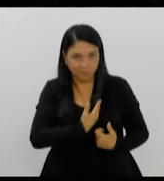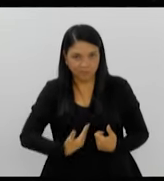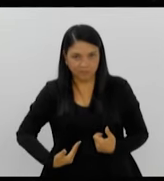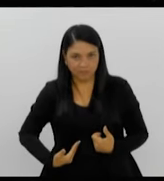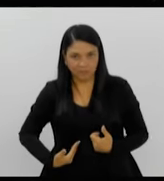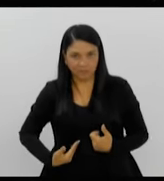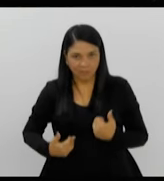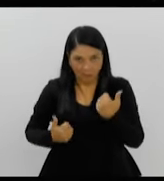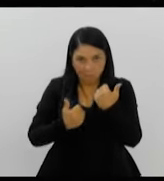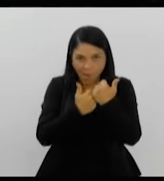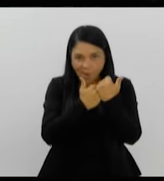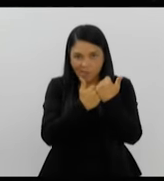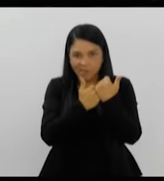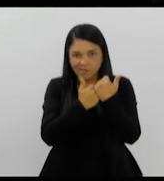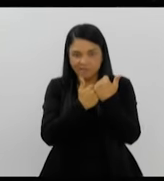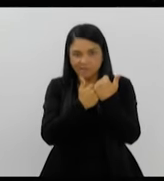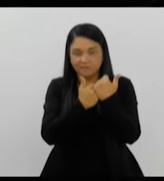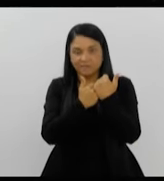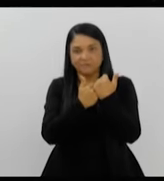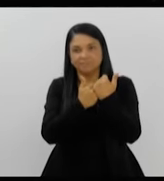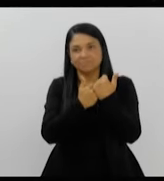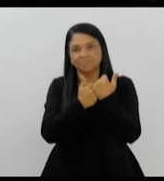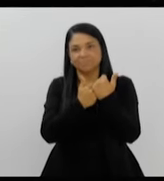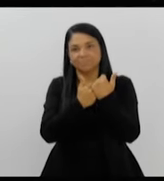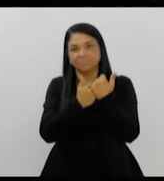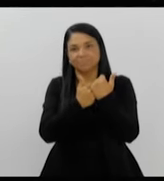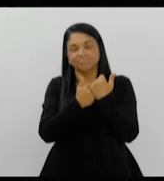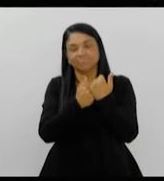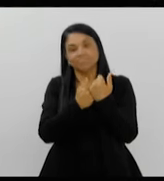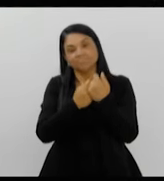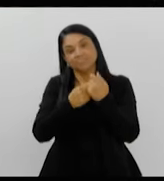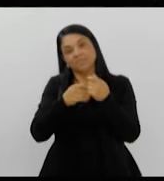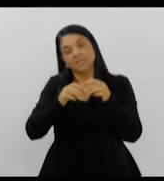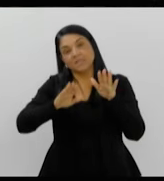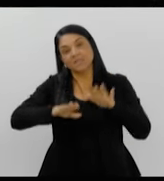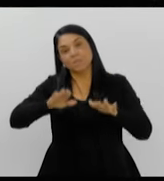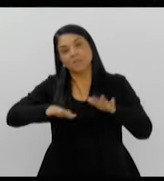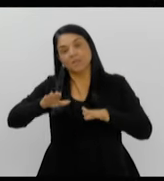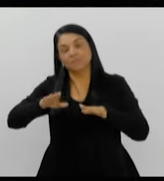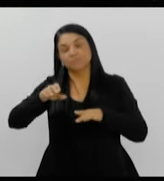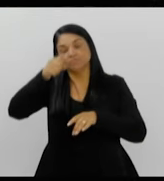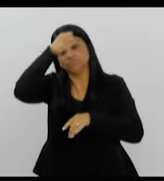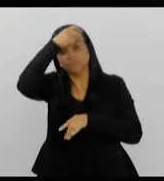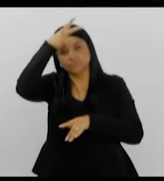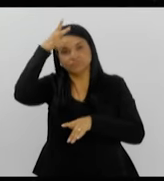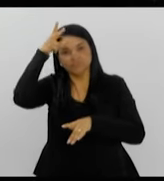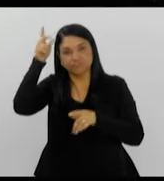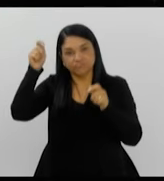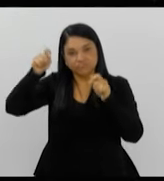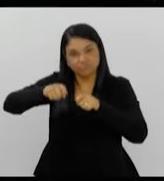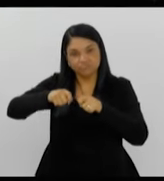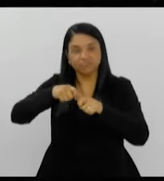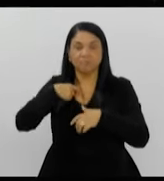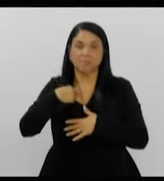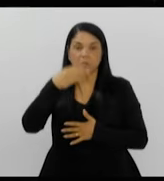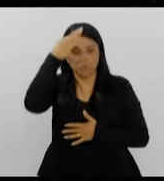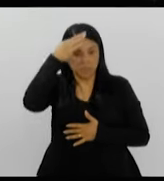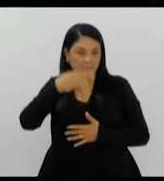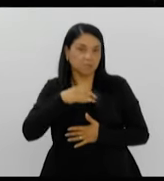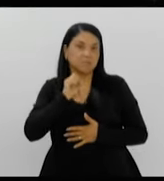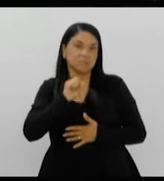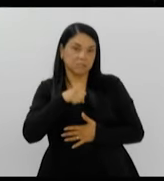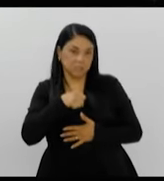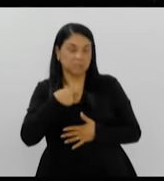pública no medida de da competência de cada Prefeito no meu entendimento sim mas a